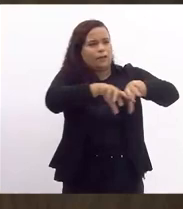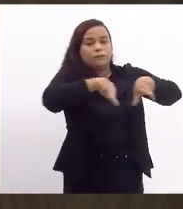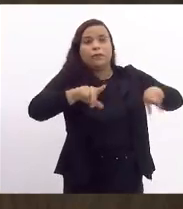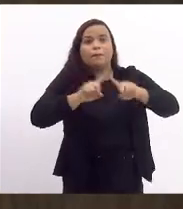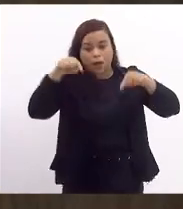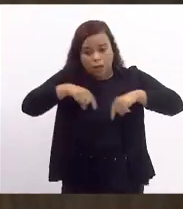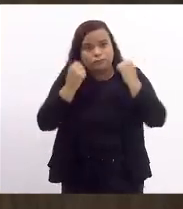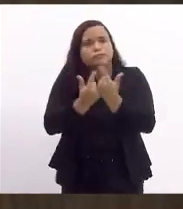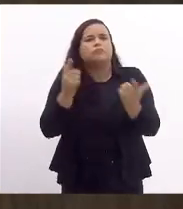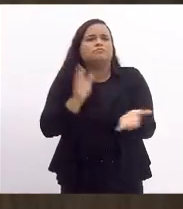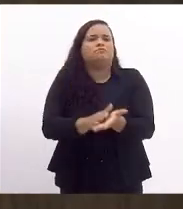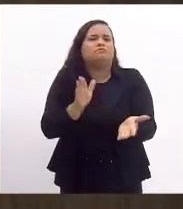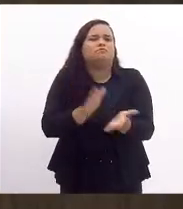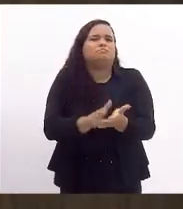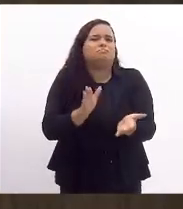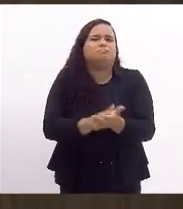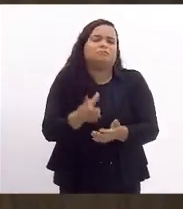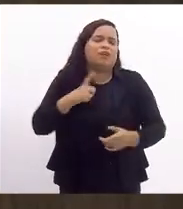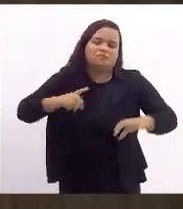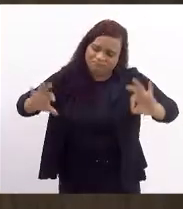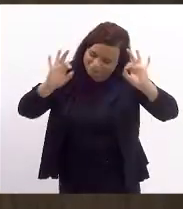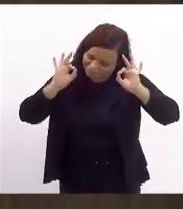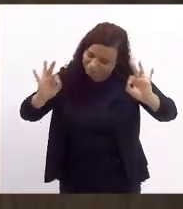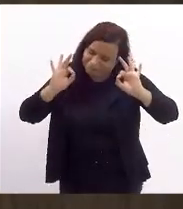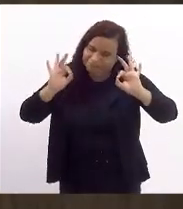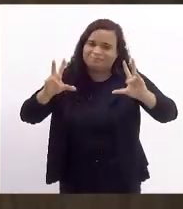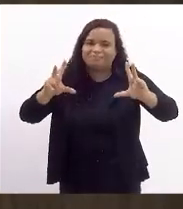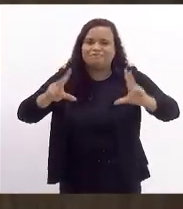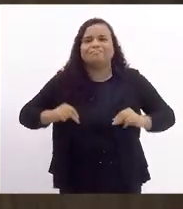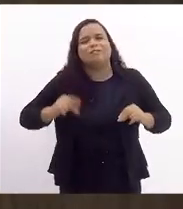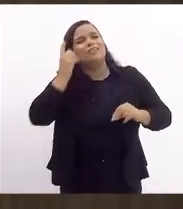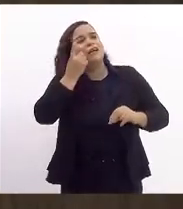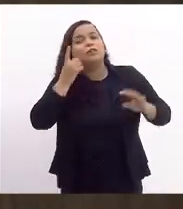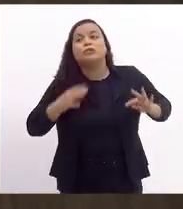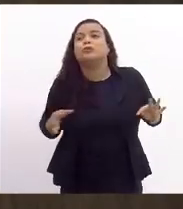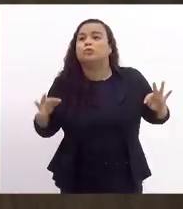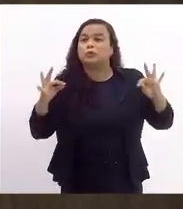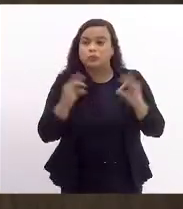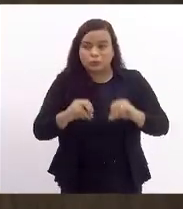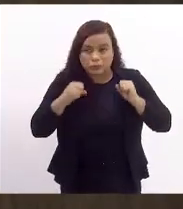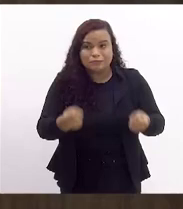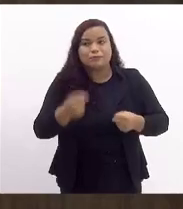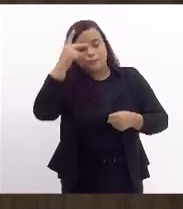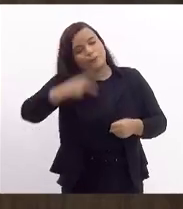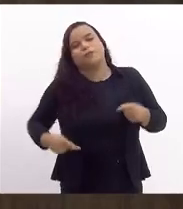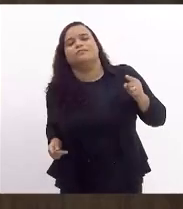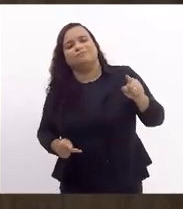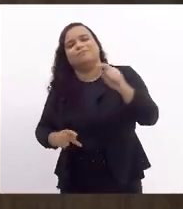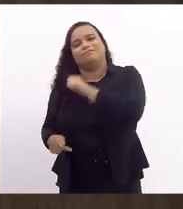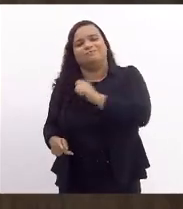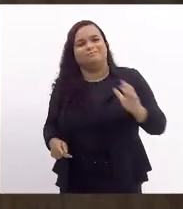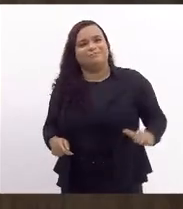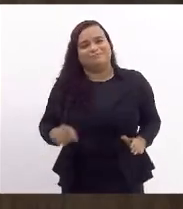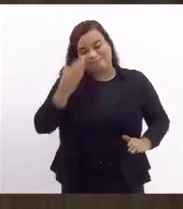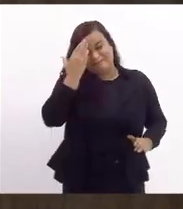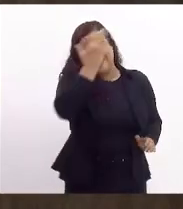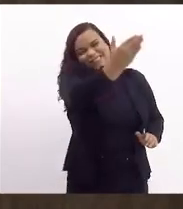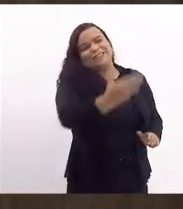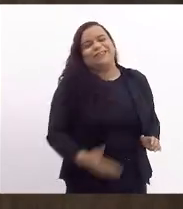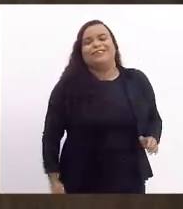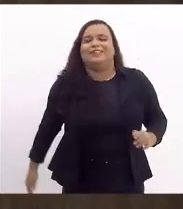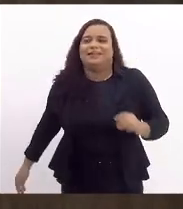casa está de parabéns com todos os deputados sobre a presidência de vocês elétrico Então não vou